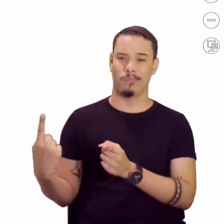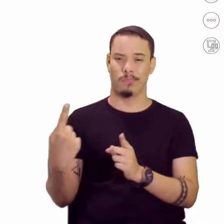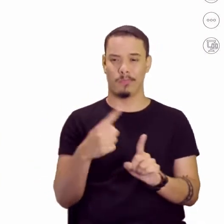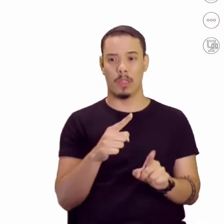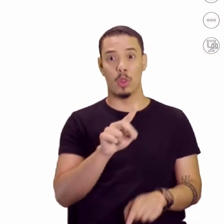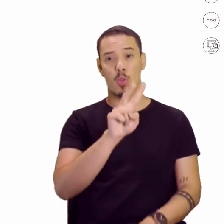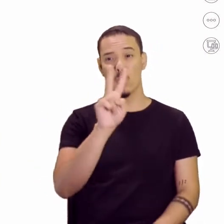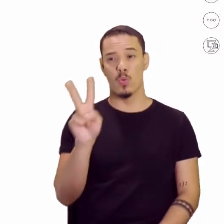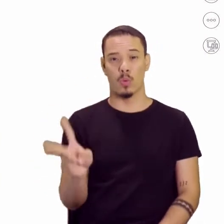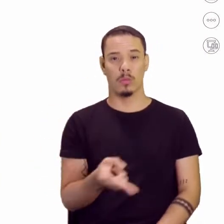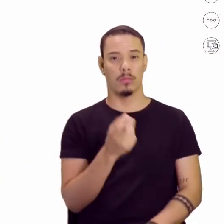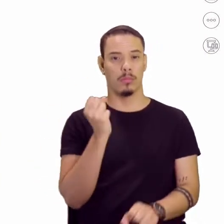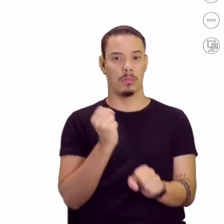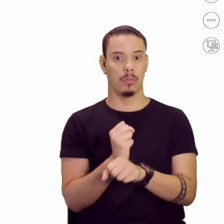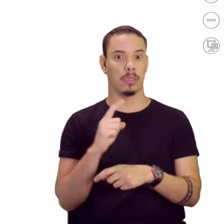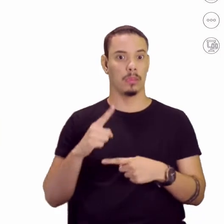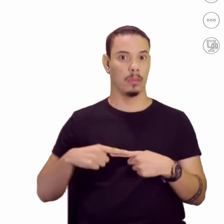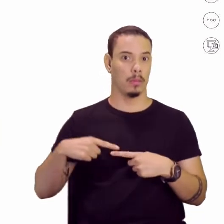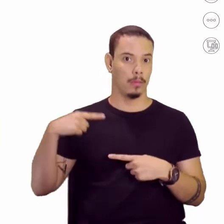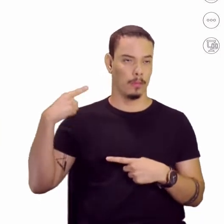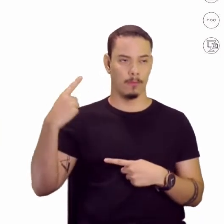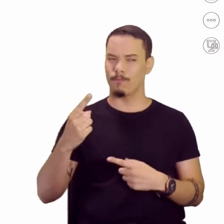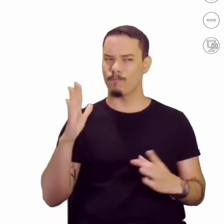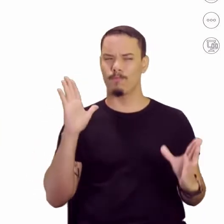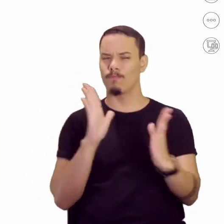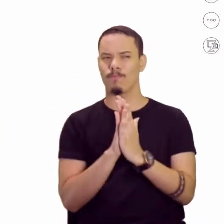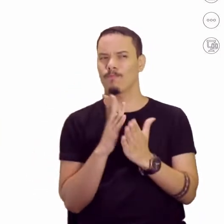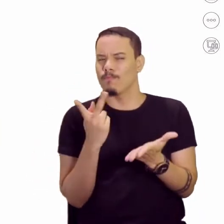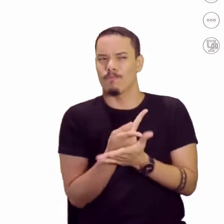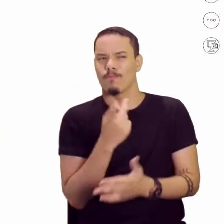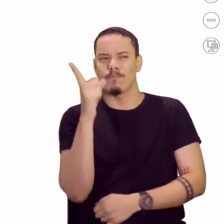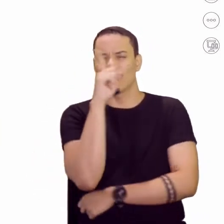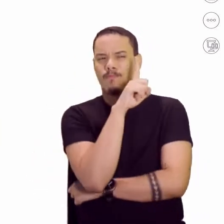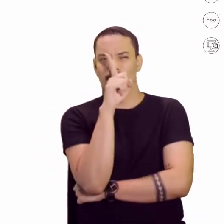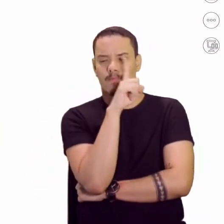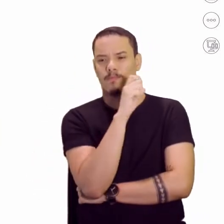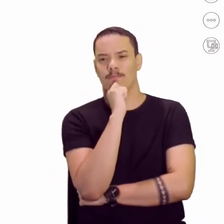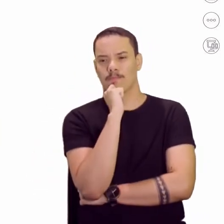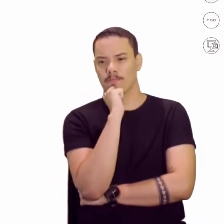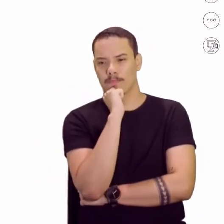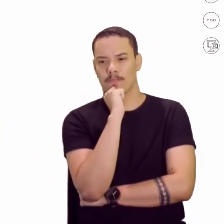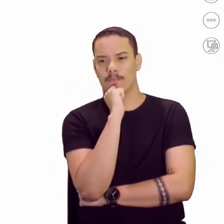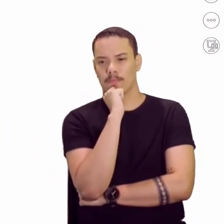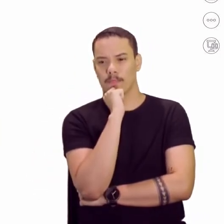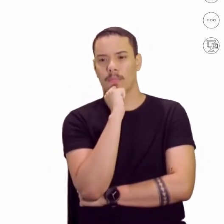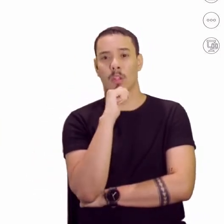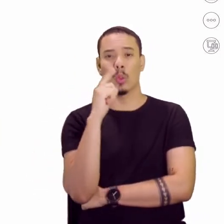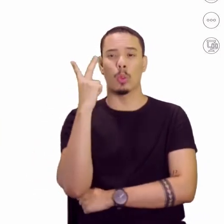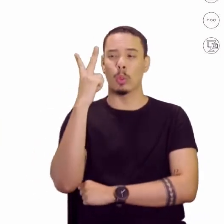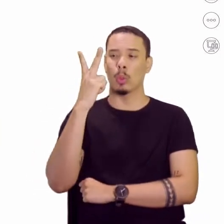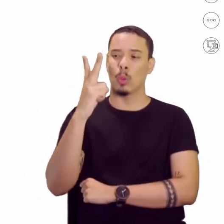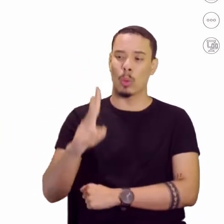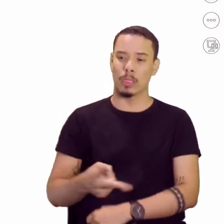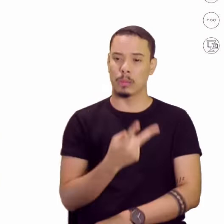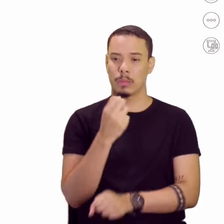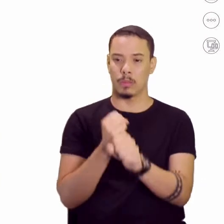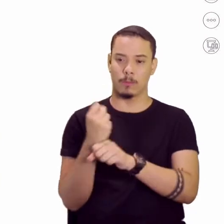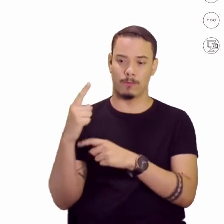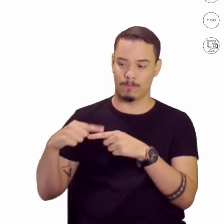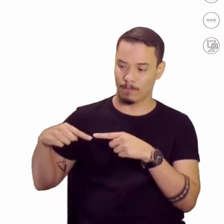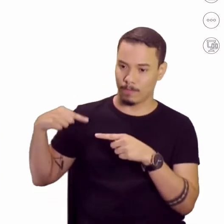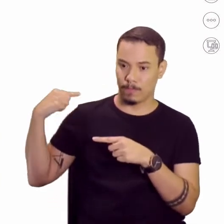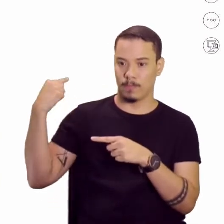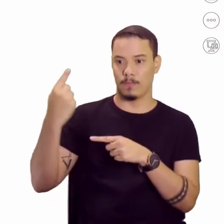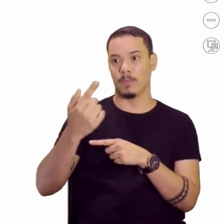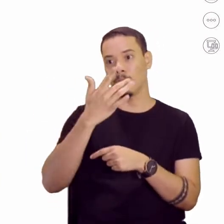anos depois, viu, pessoal? Olha bem, Aristóteles fala isso e quase 2000 anos depois que veio